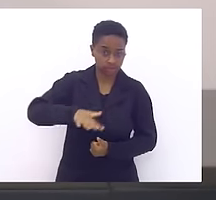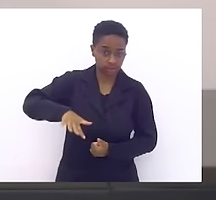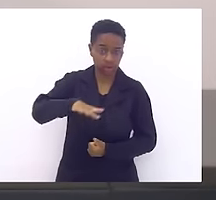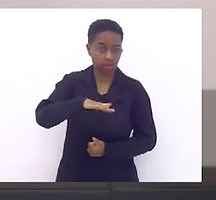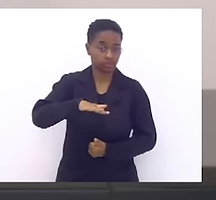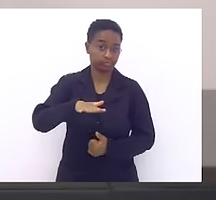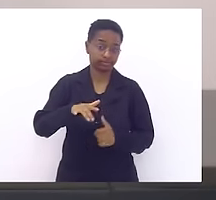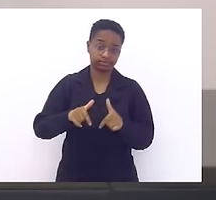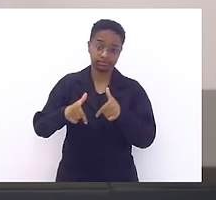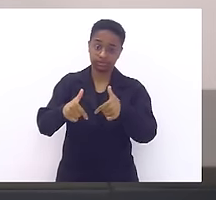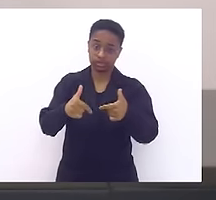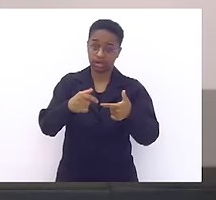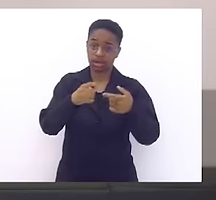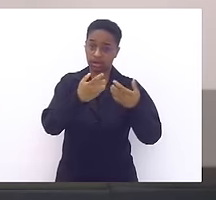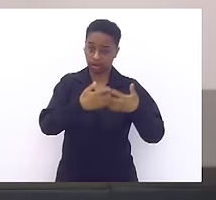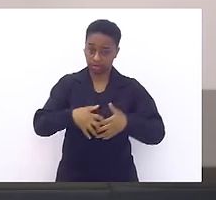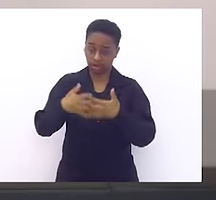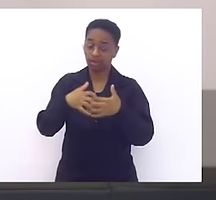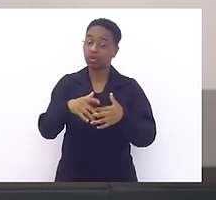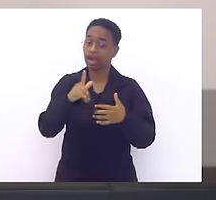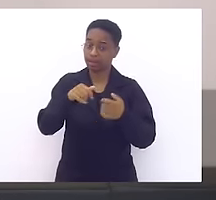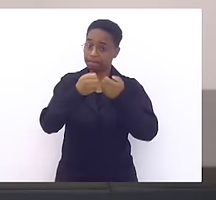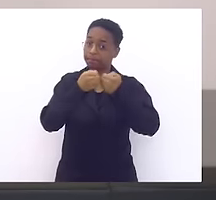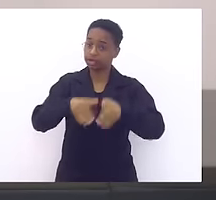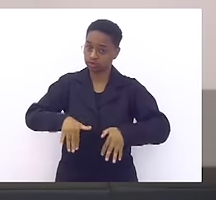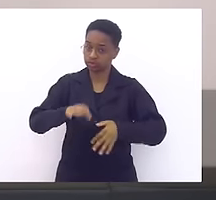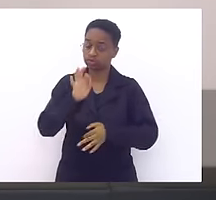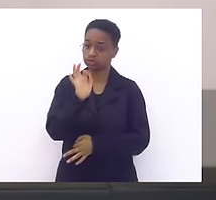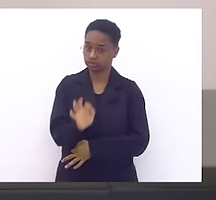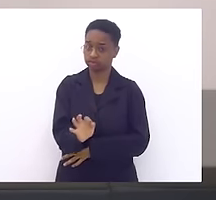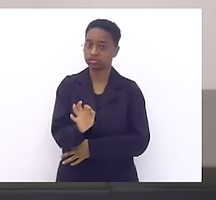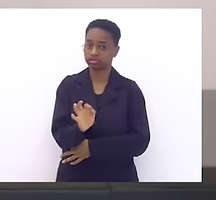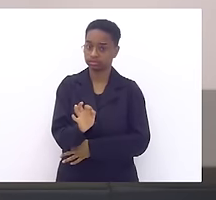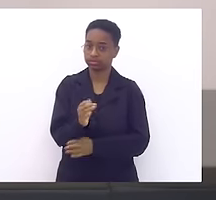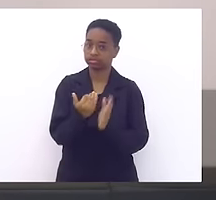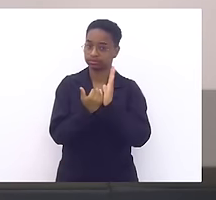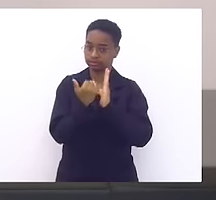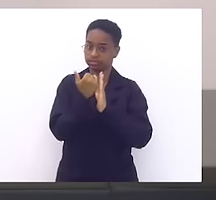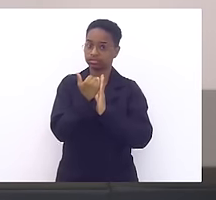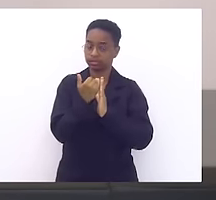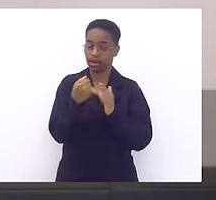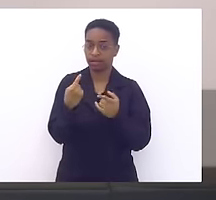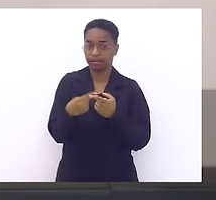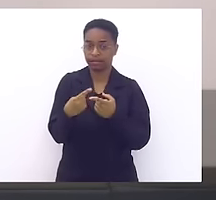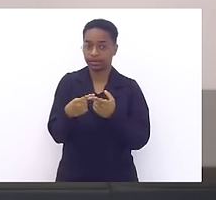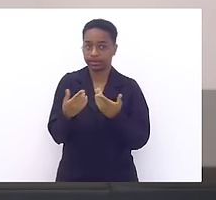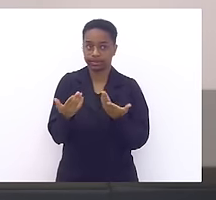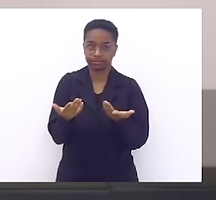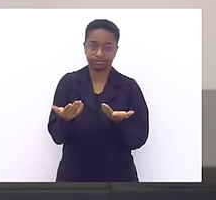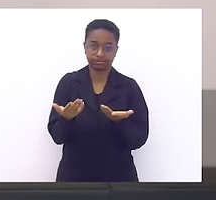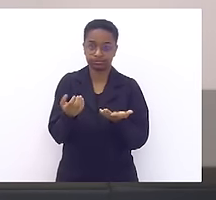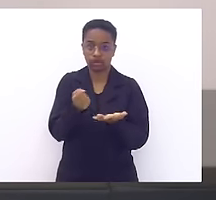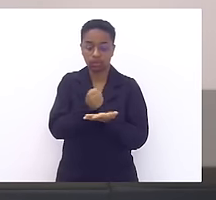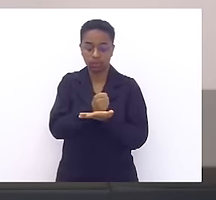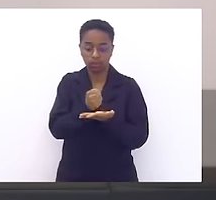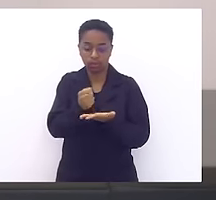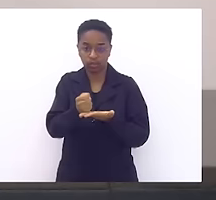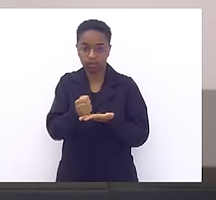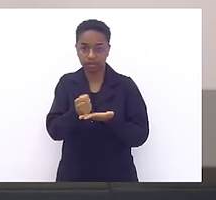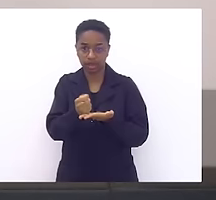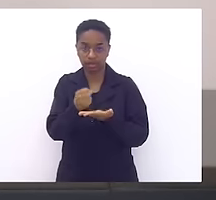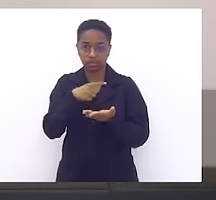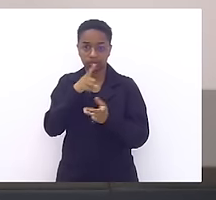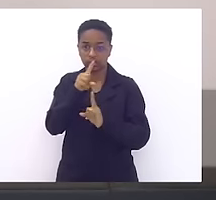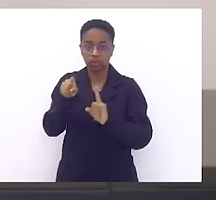de reboque já é uma fraude já é um prejuízo ao horário gritante porque um contrato que Visa